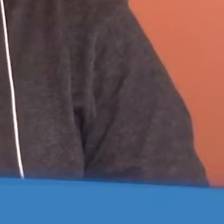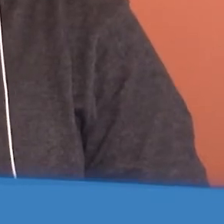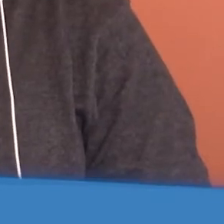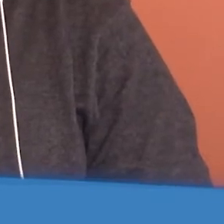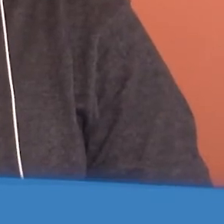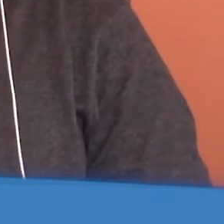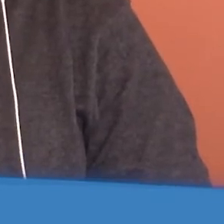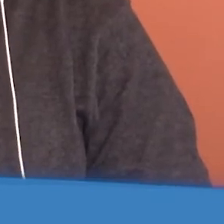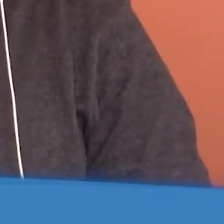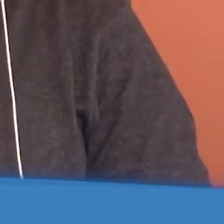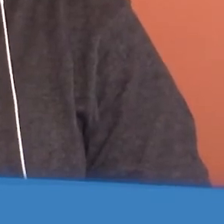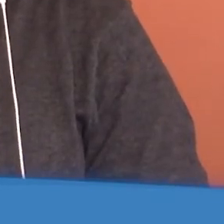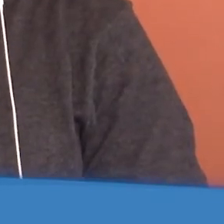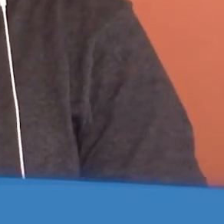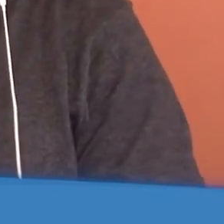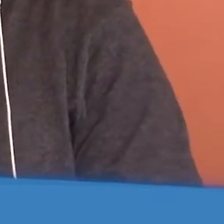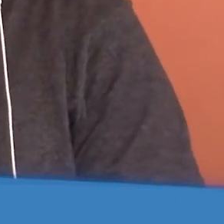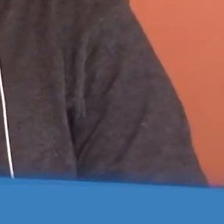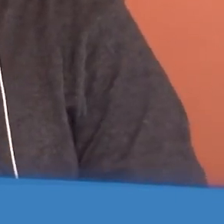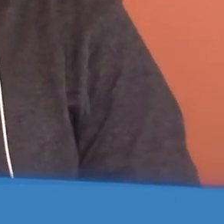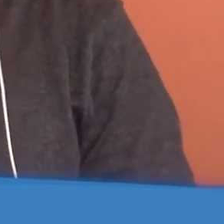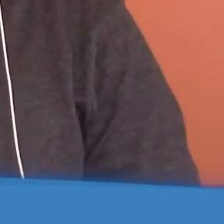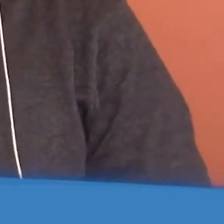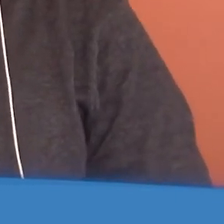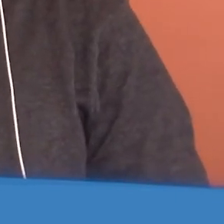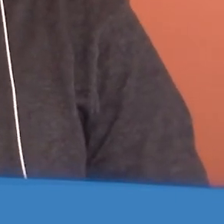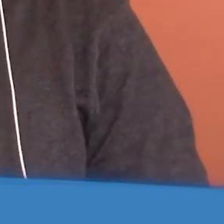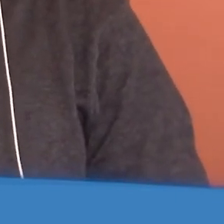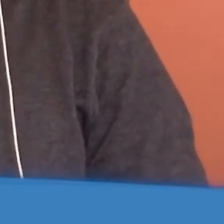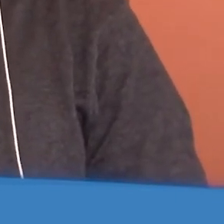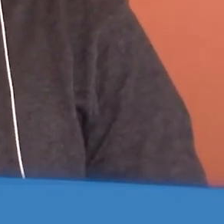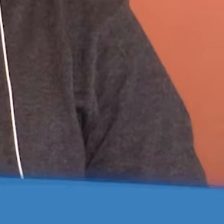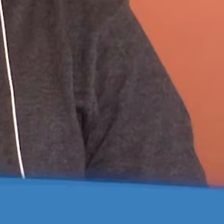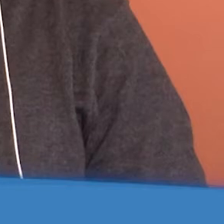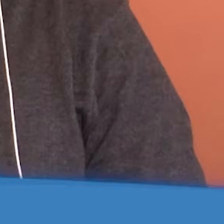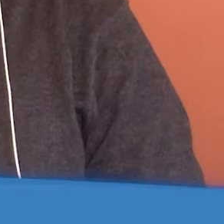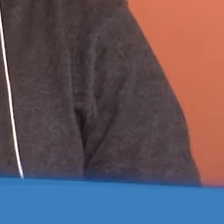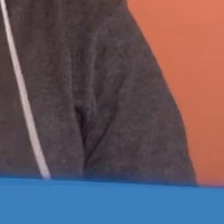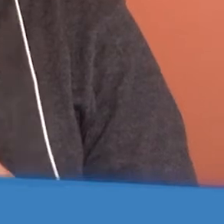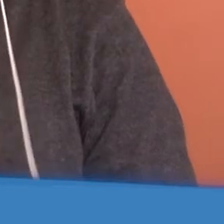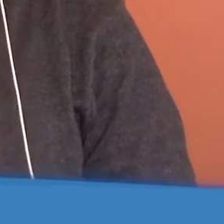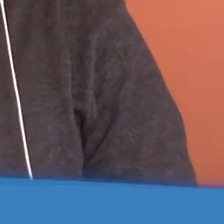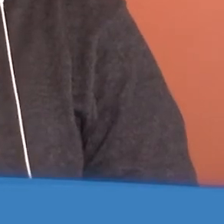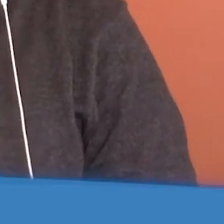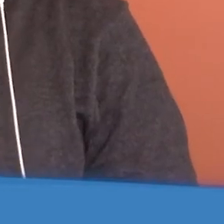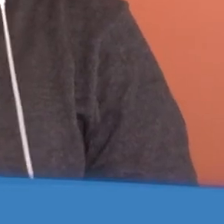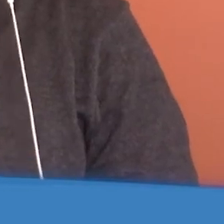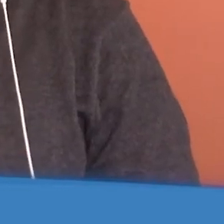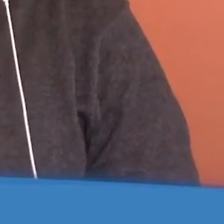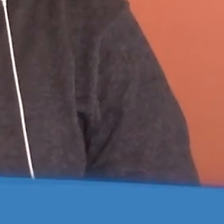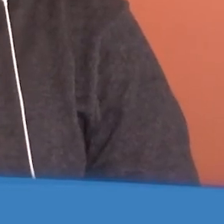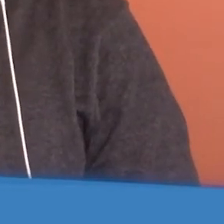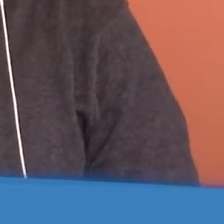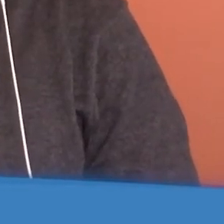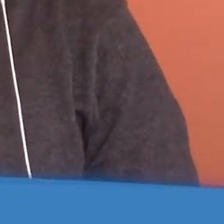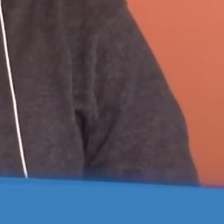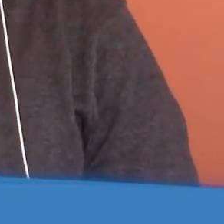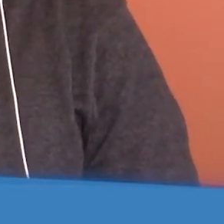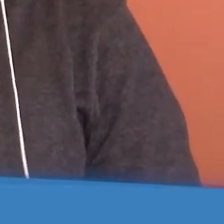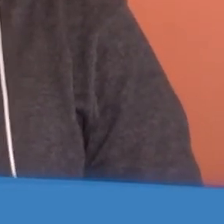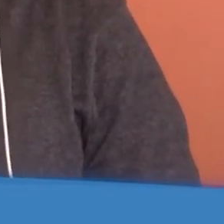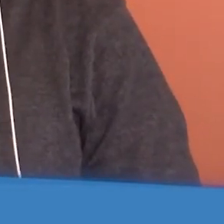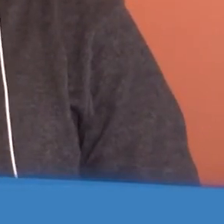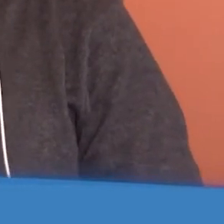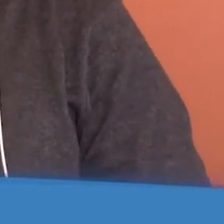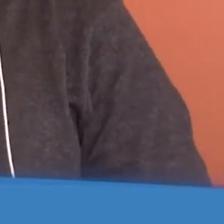fazer teatro e do papel do artista em nossa sociedade. Atualmente possui em seu currículo mais de 20 trabalhos, encenando obras